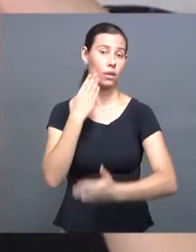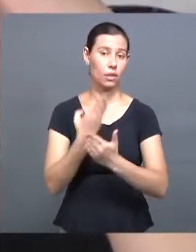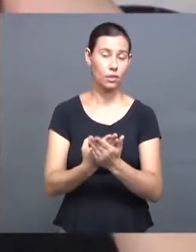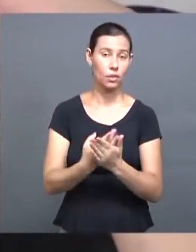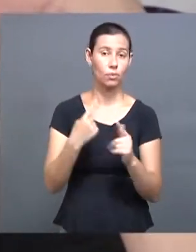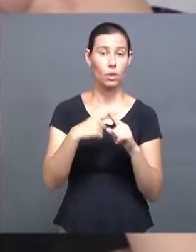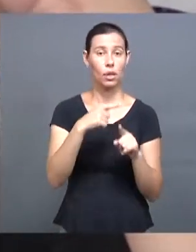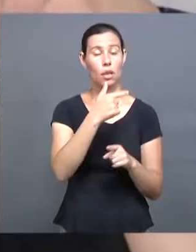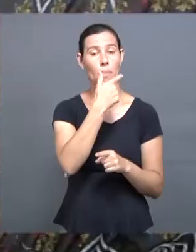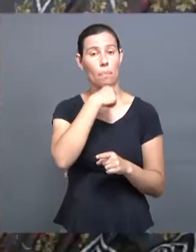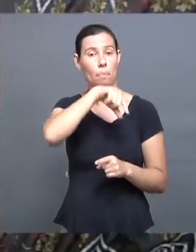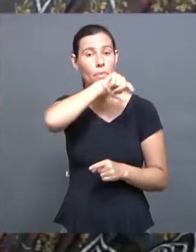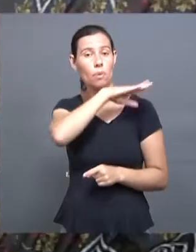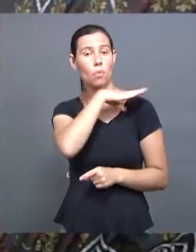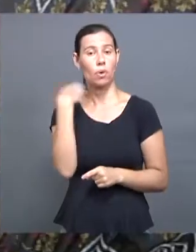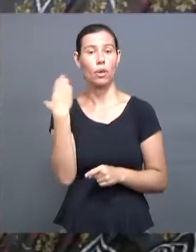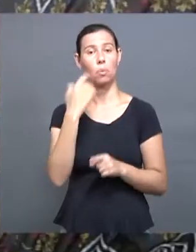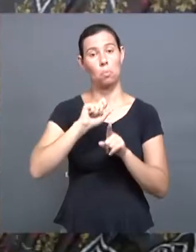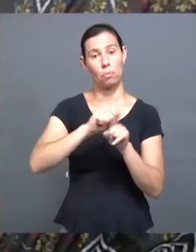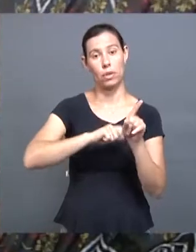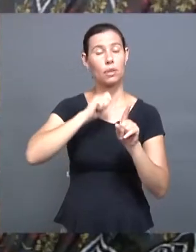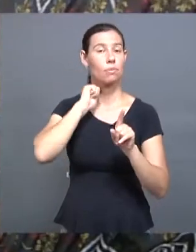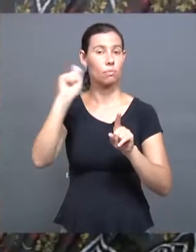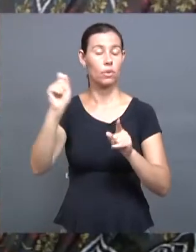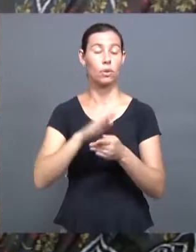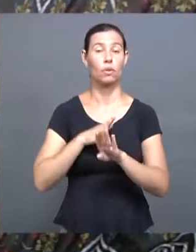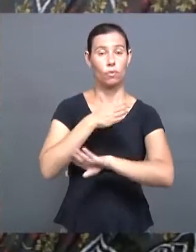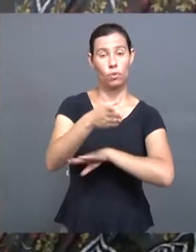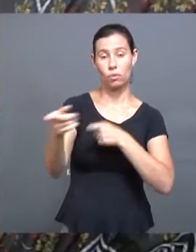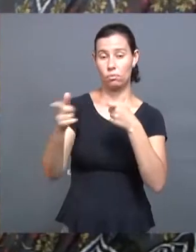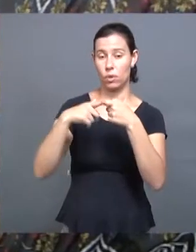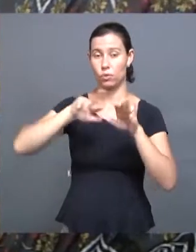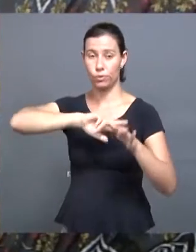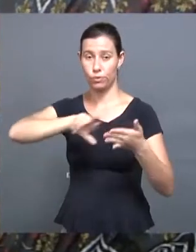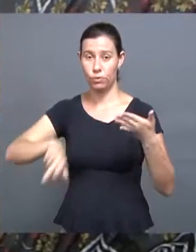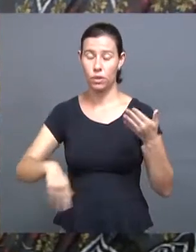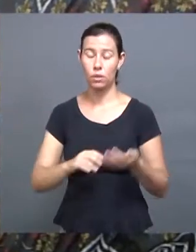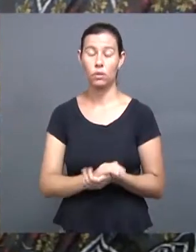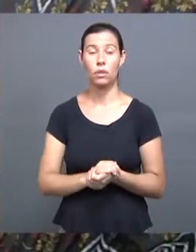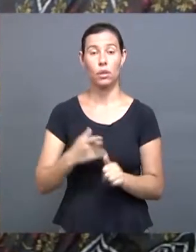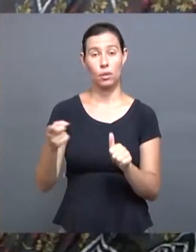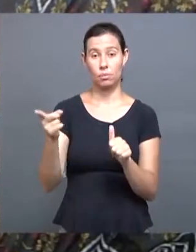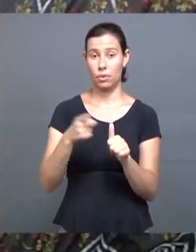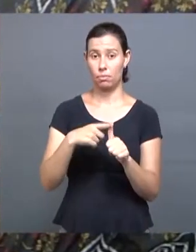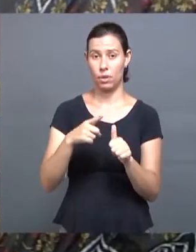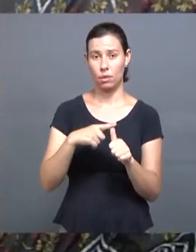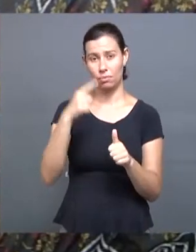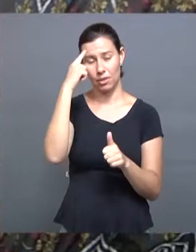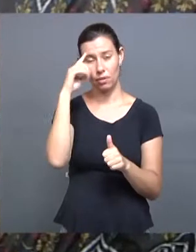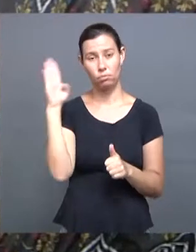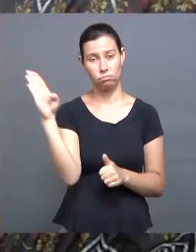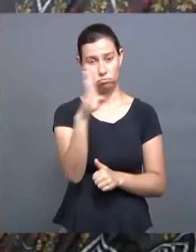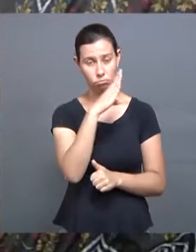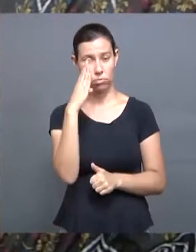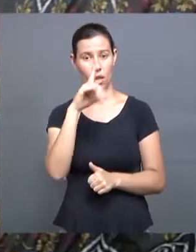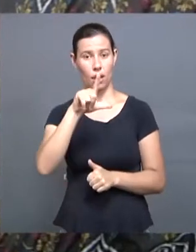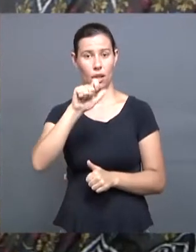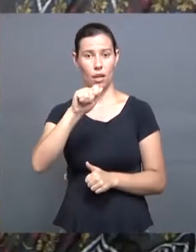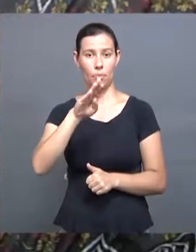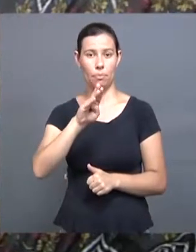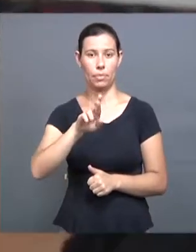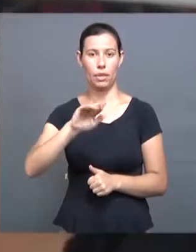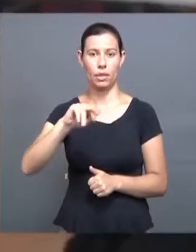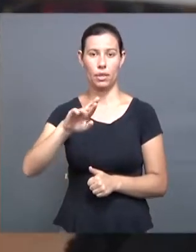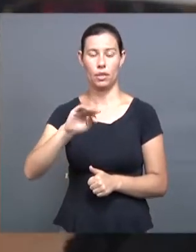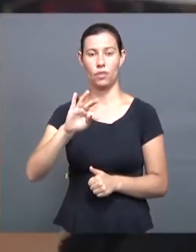morte do pai em abril. Ela foi a alguns médicos. Primeiro, suspeita de labirintite, depois diagnóstico de